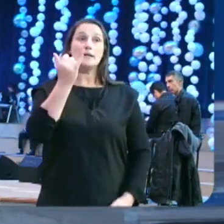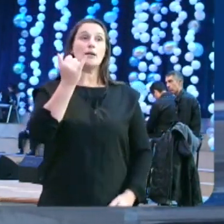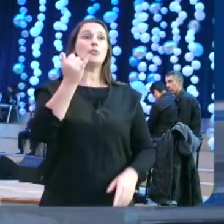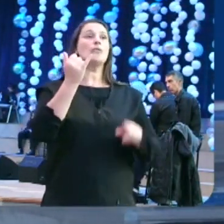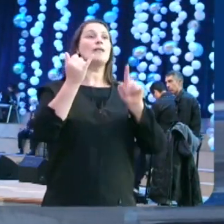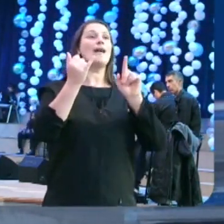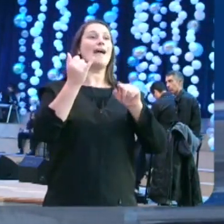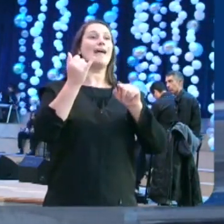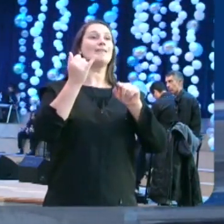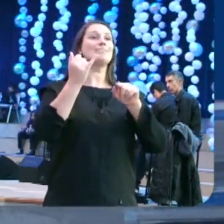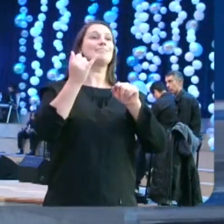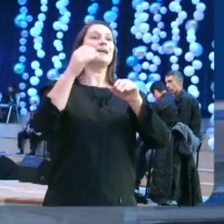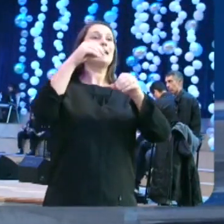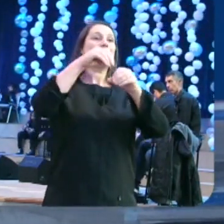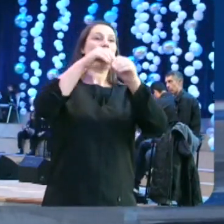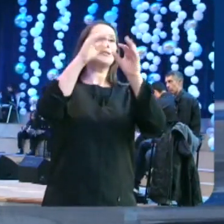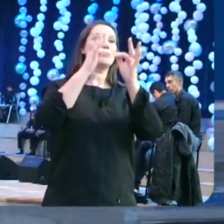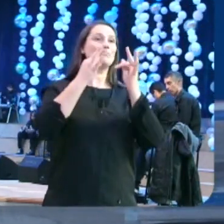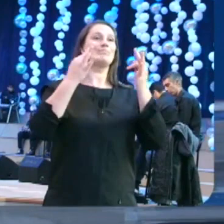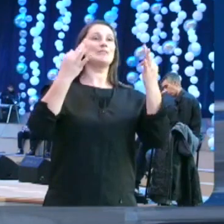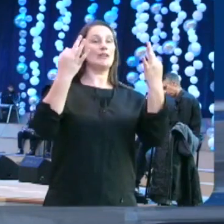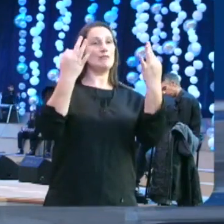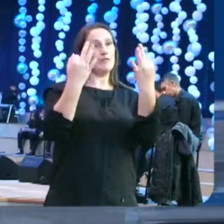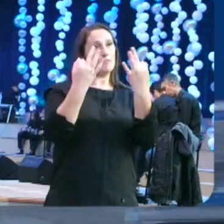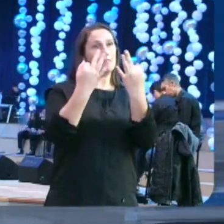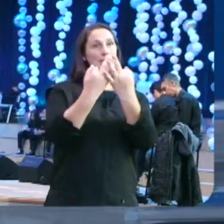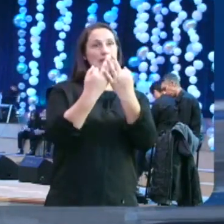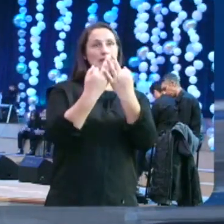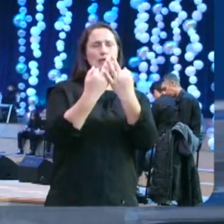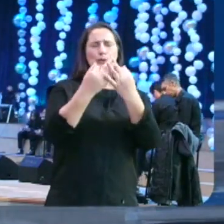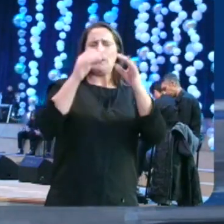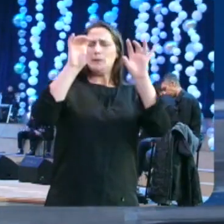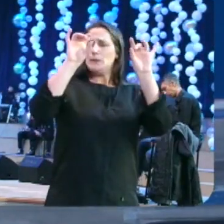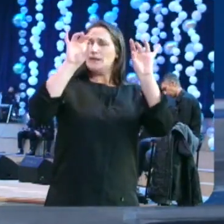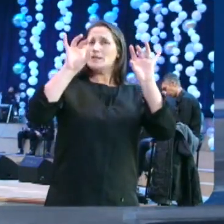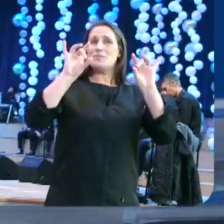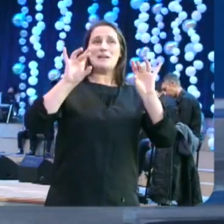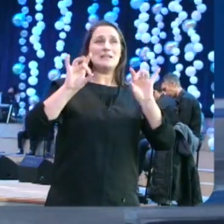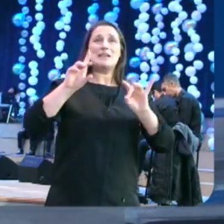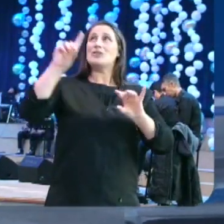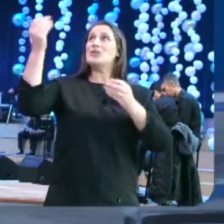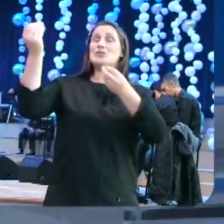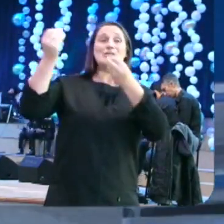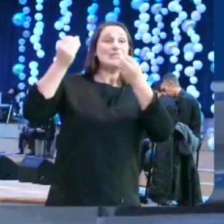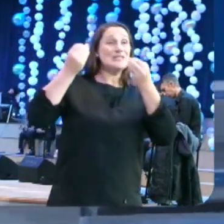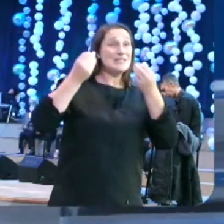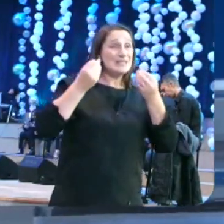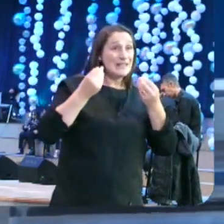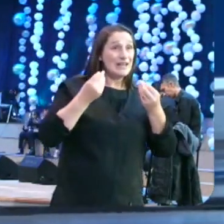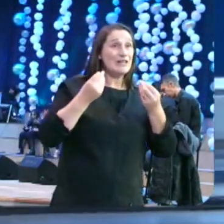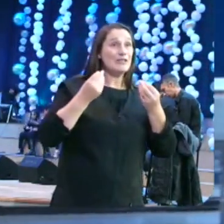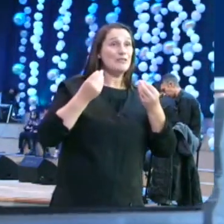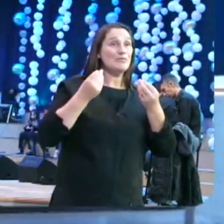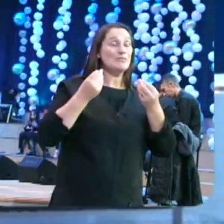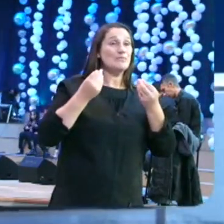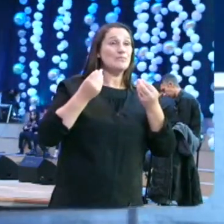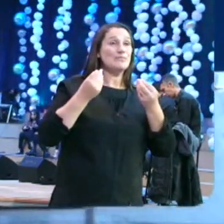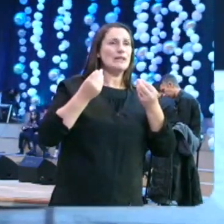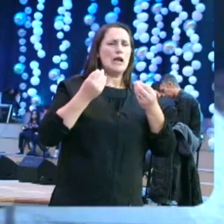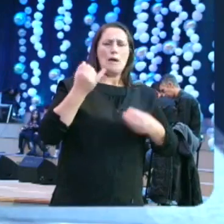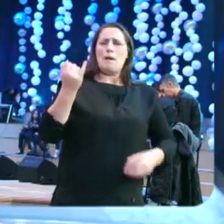família. E essa é uma riqueza que Deus deixou para a gente. Porque